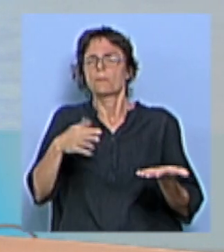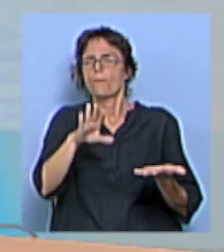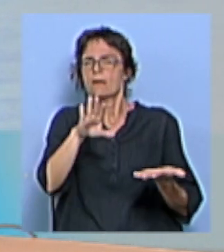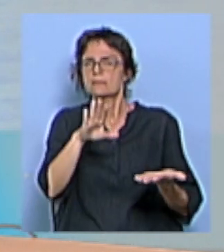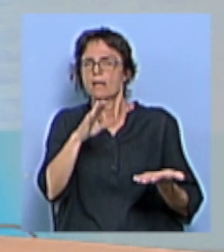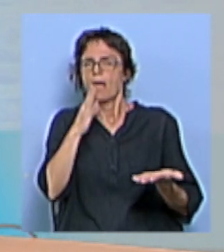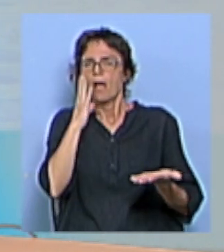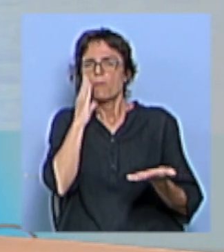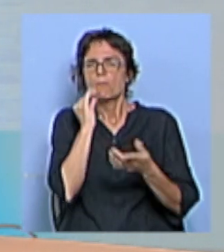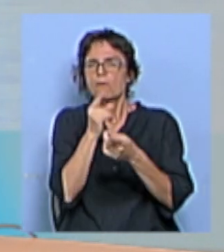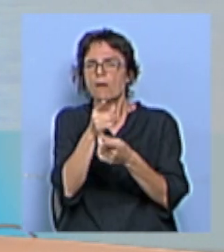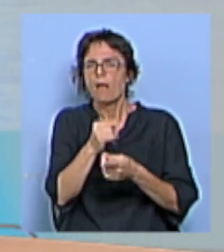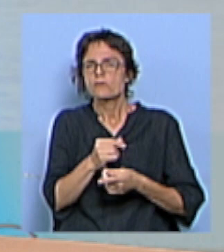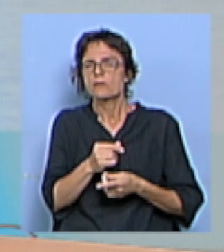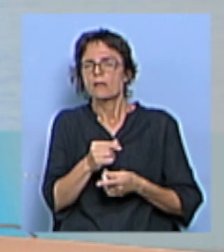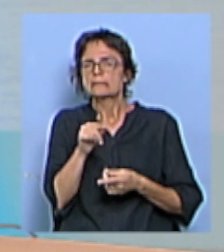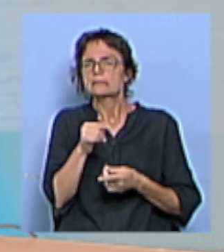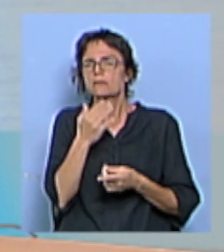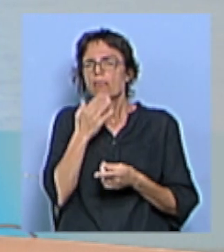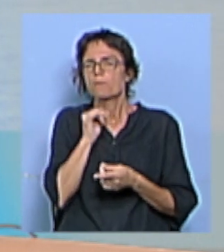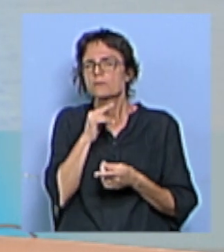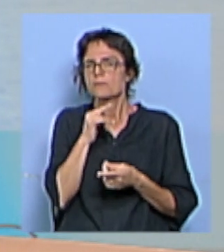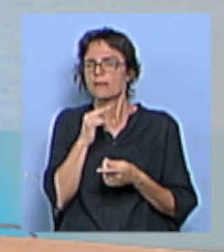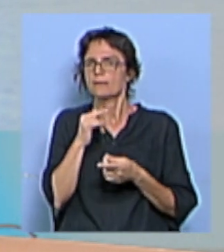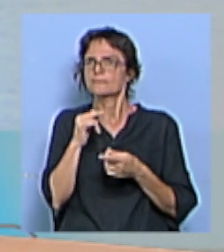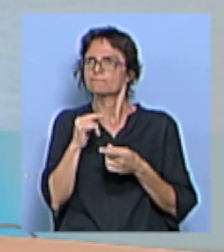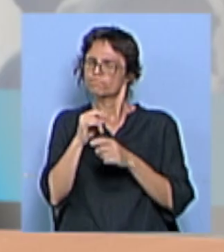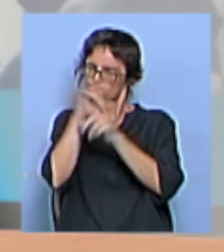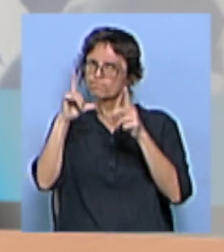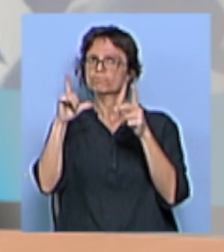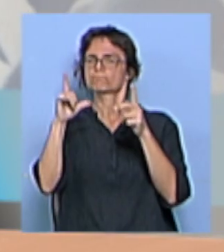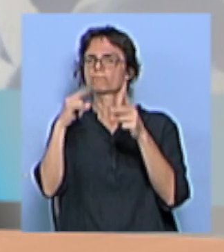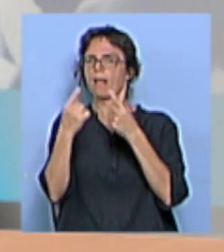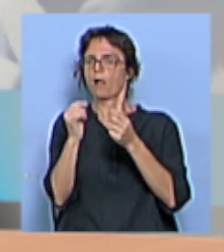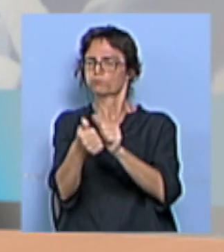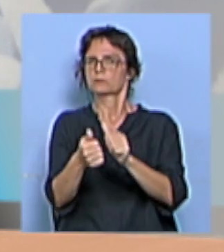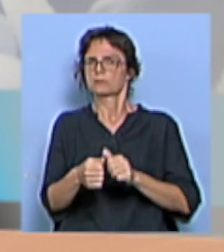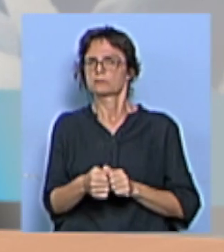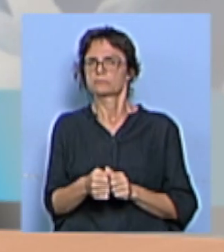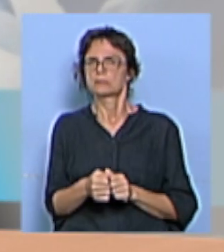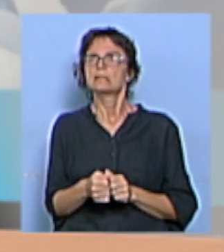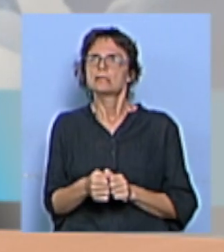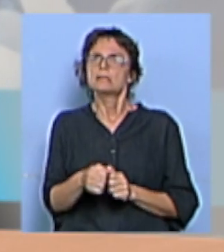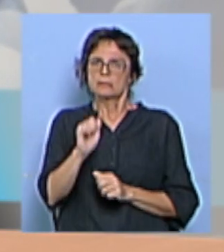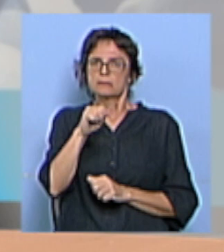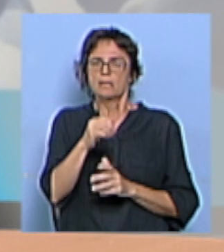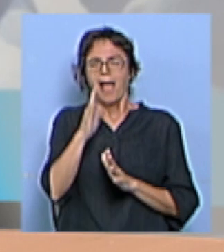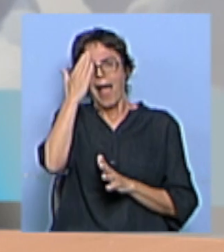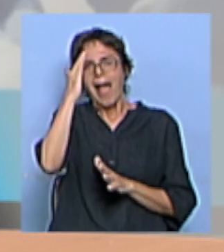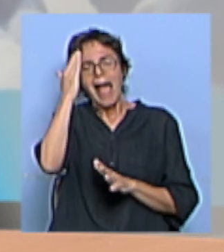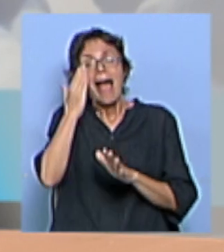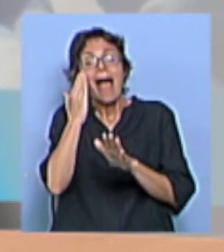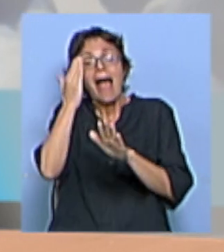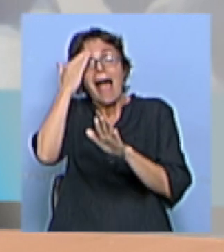mas acaba por ser a oportunidade de ensaiar algo diferente. Devia ser uma ocasião de aprendizagem, mas, como digo,